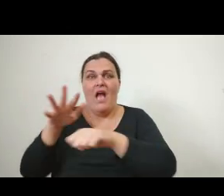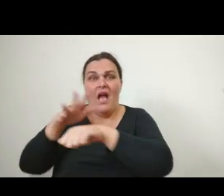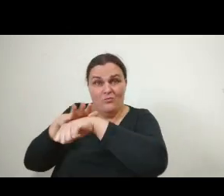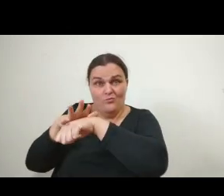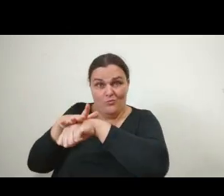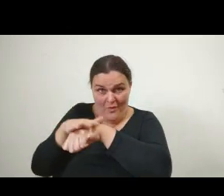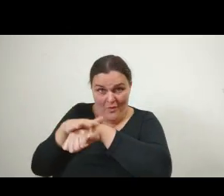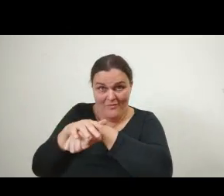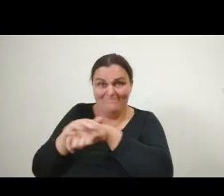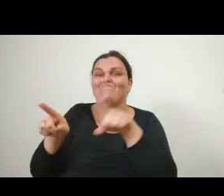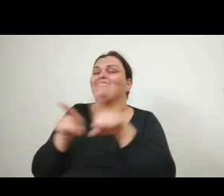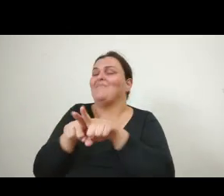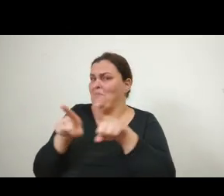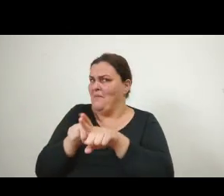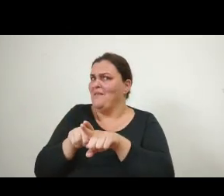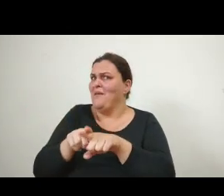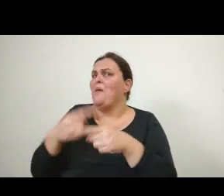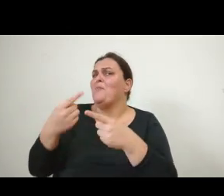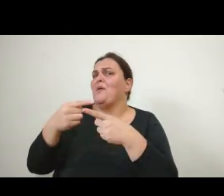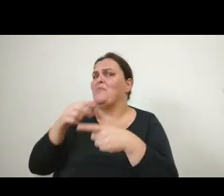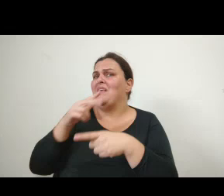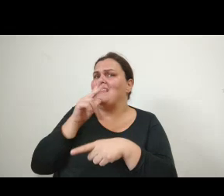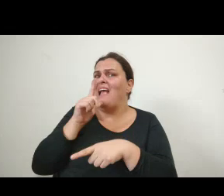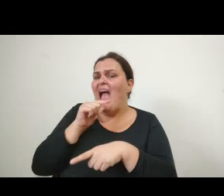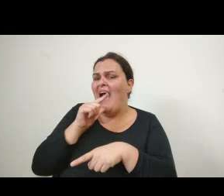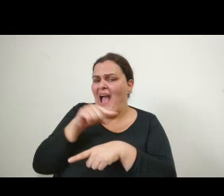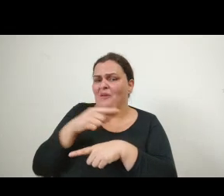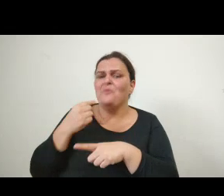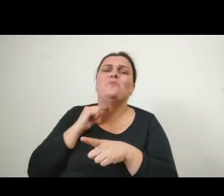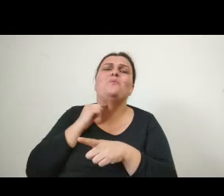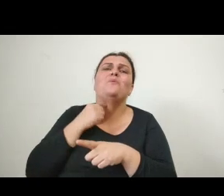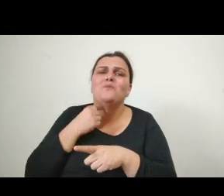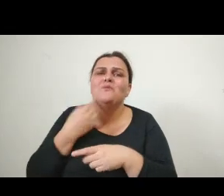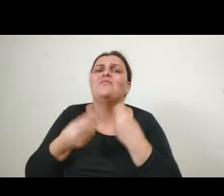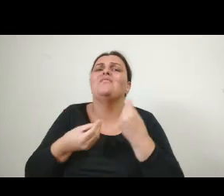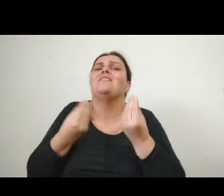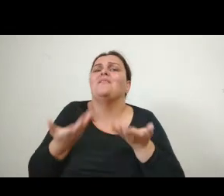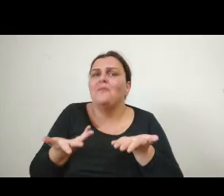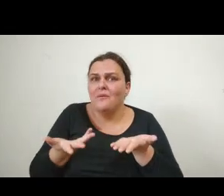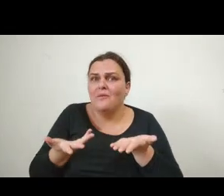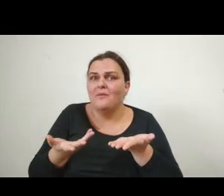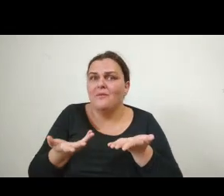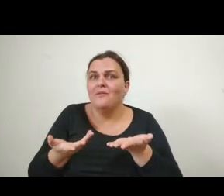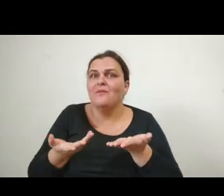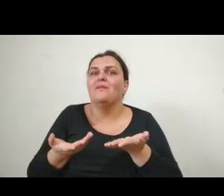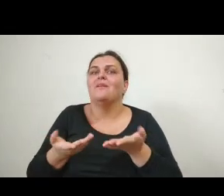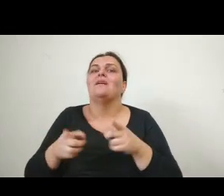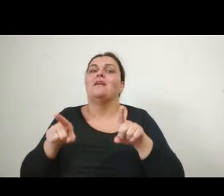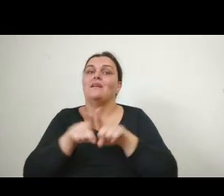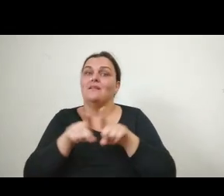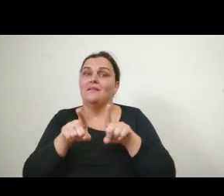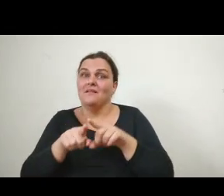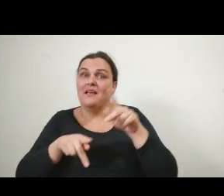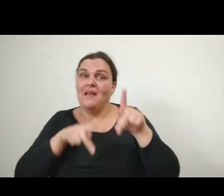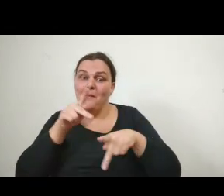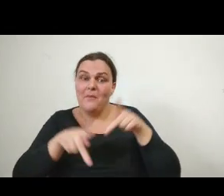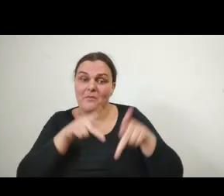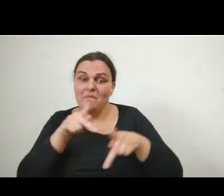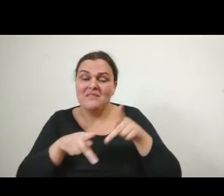alagamentos, mas também, aquilo que eu falei anteriormente, né, a gente pode ter populações de vetores de doenças,